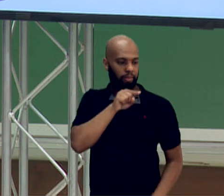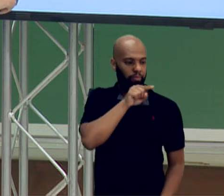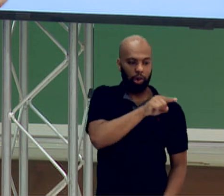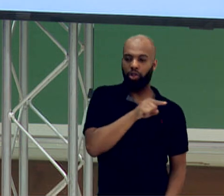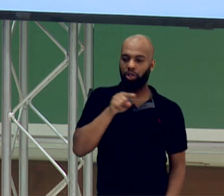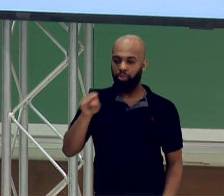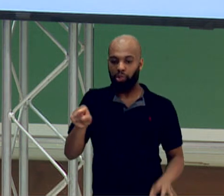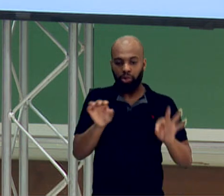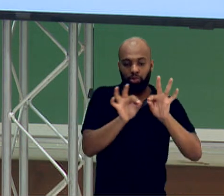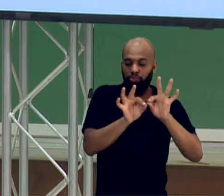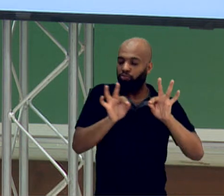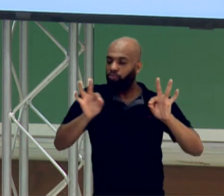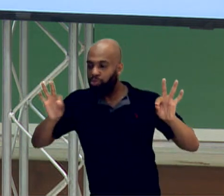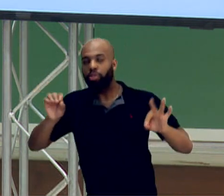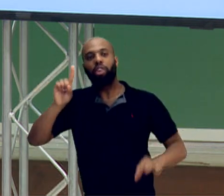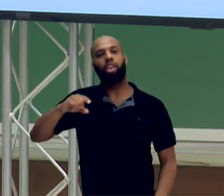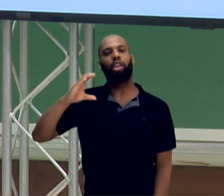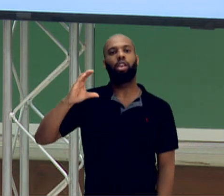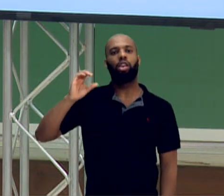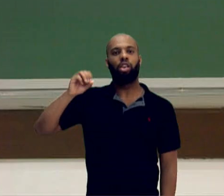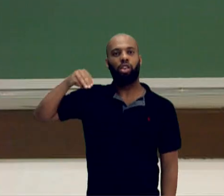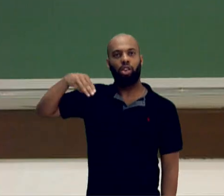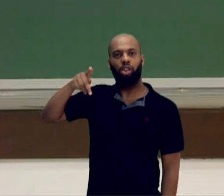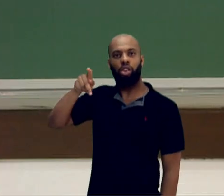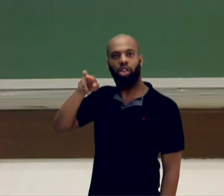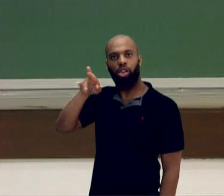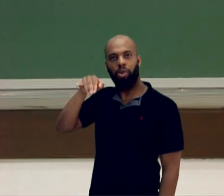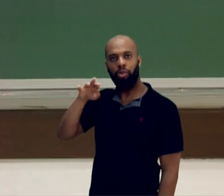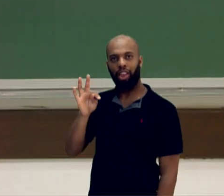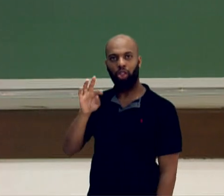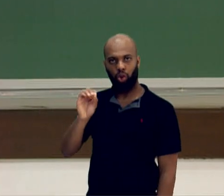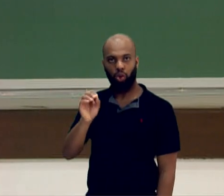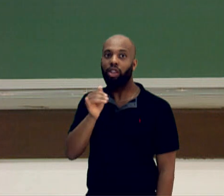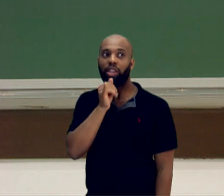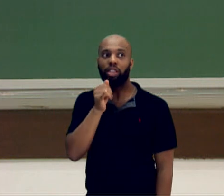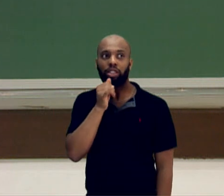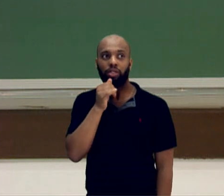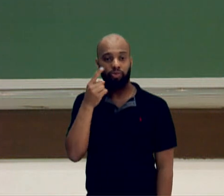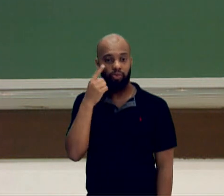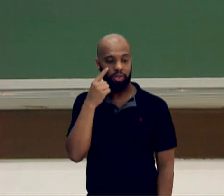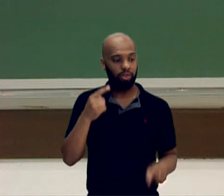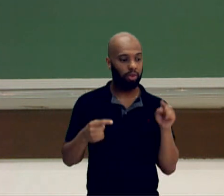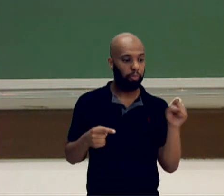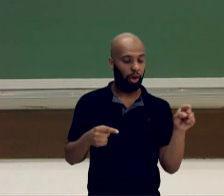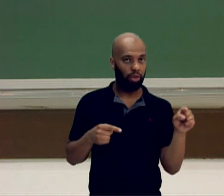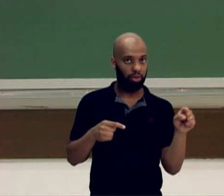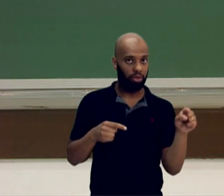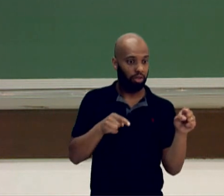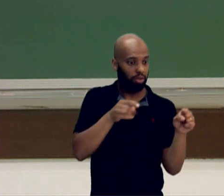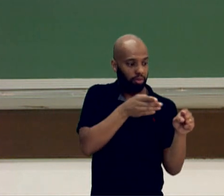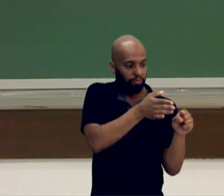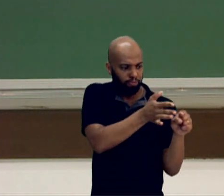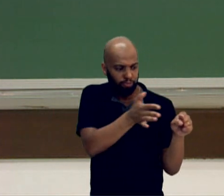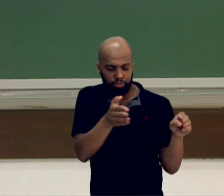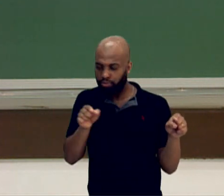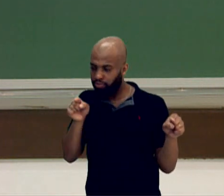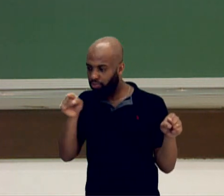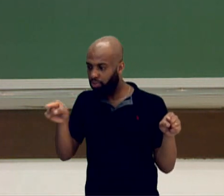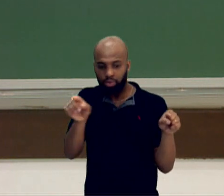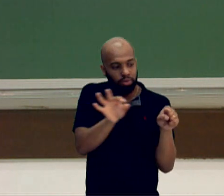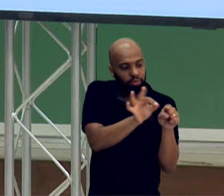A gente vai trabalhar, por exemplo, essa régua aqui para um conceito que é de ângulo. Essas aqui a gente tem uma outra